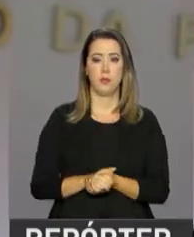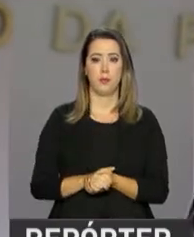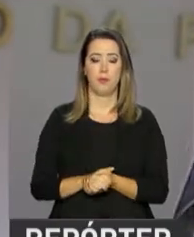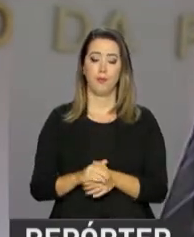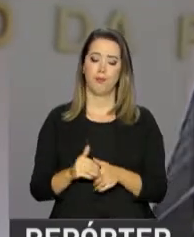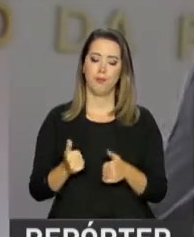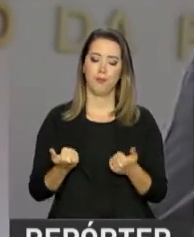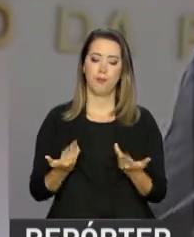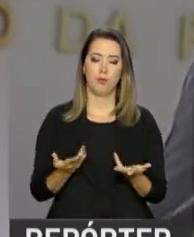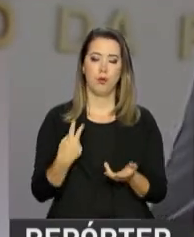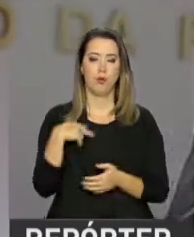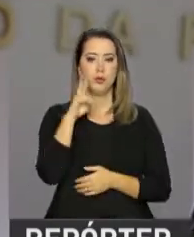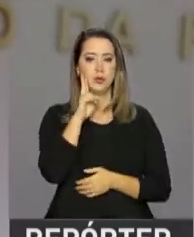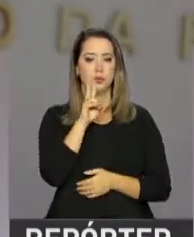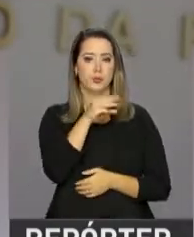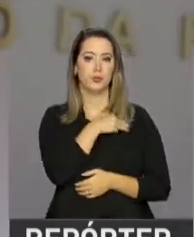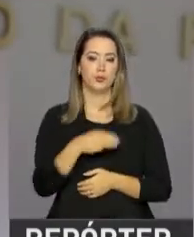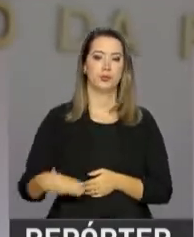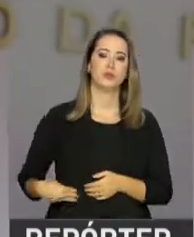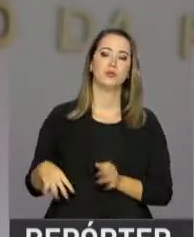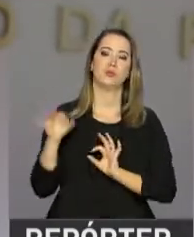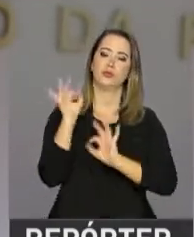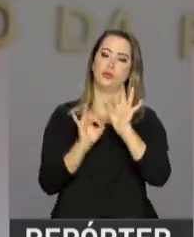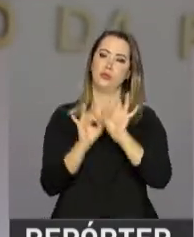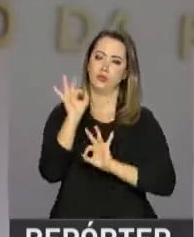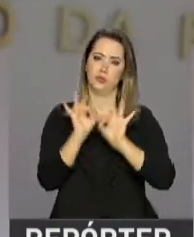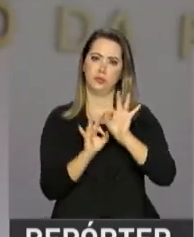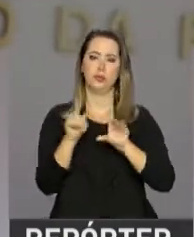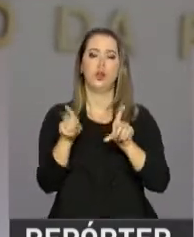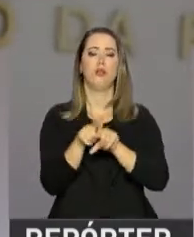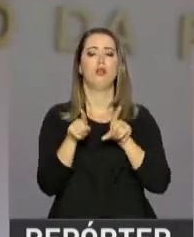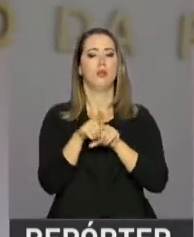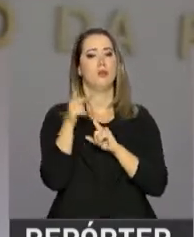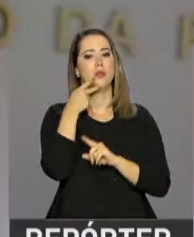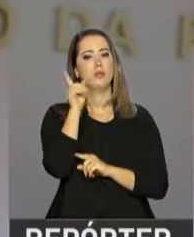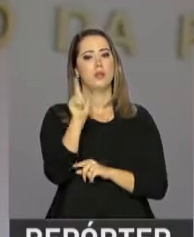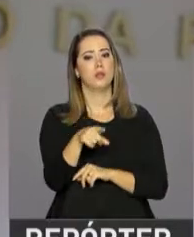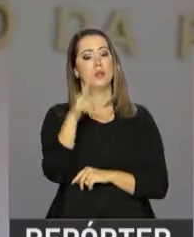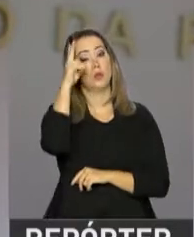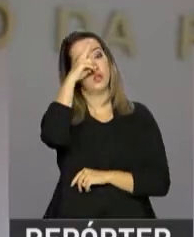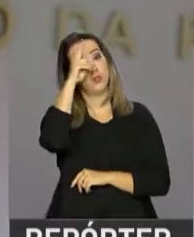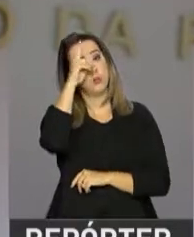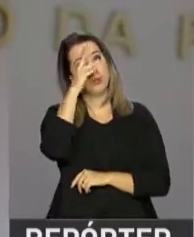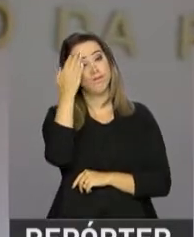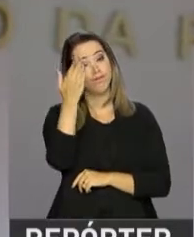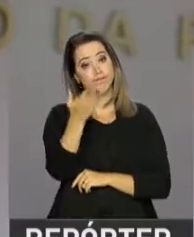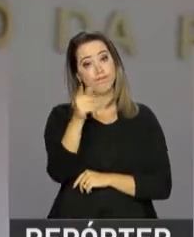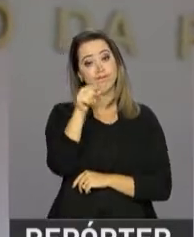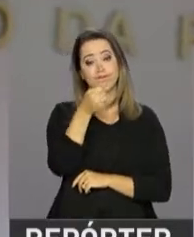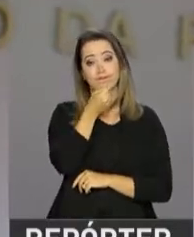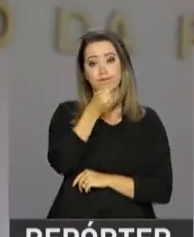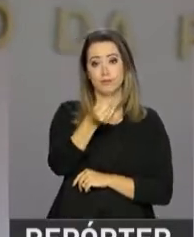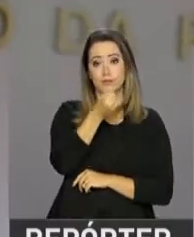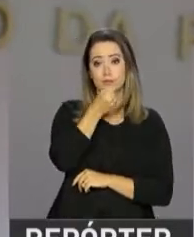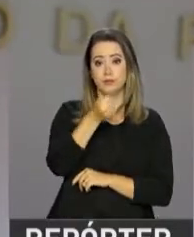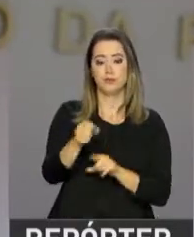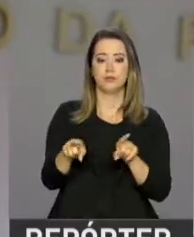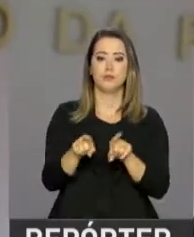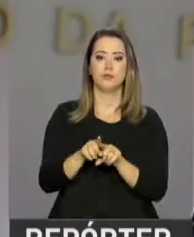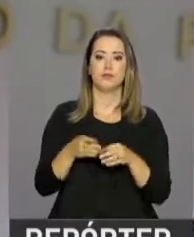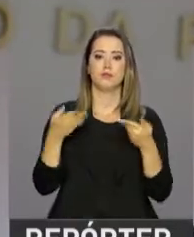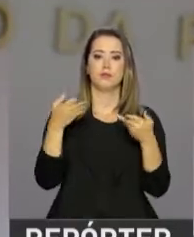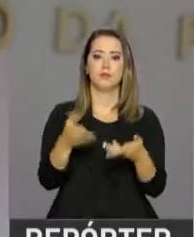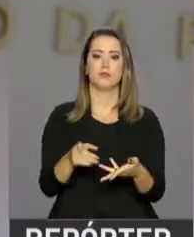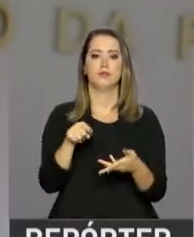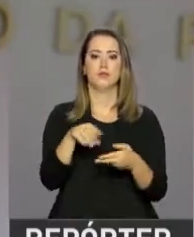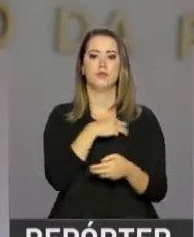Bom, pois é, a gente ouviu agora aí o ministro do Planejamento, Diogo Oliveira. Ele também lembrou aí, durante a entrevista coletiva, ele também participou dessa